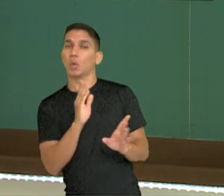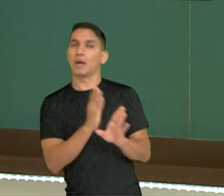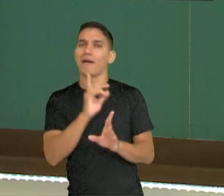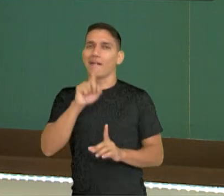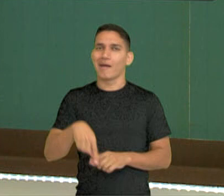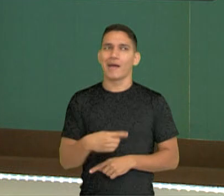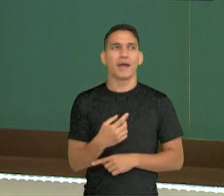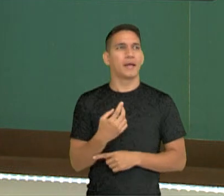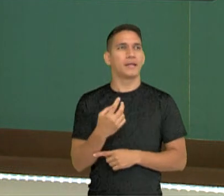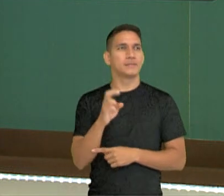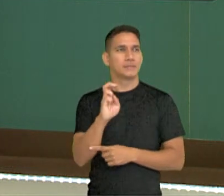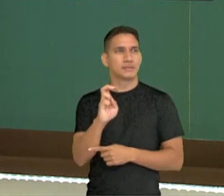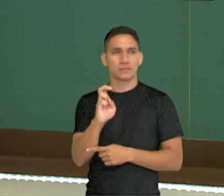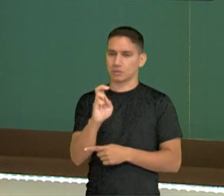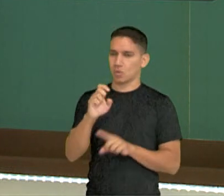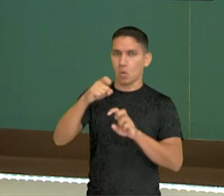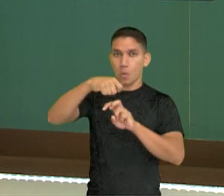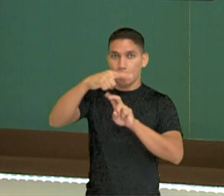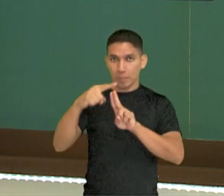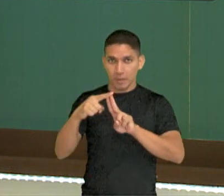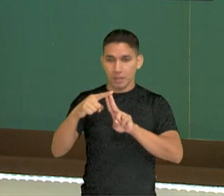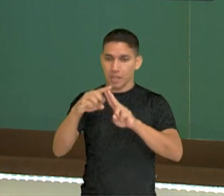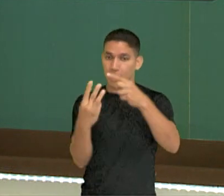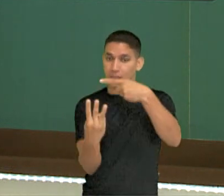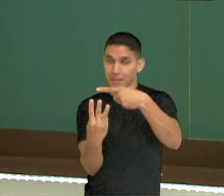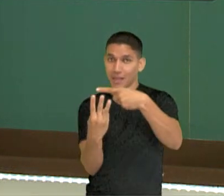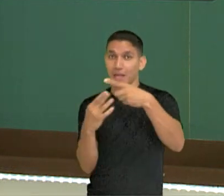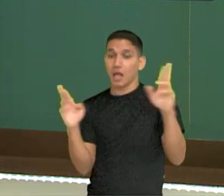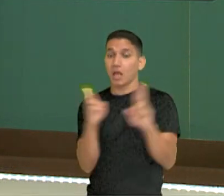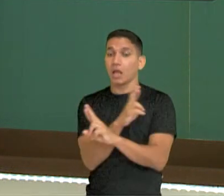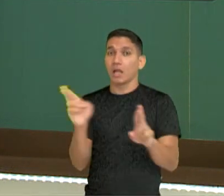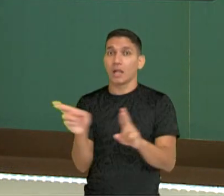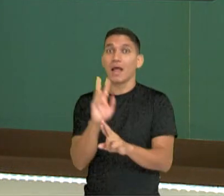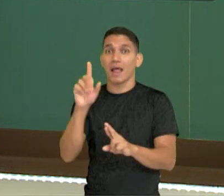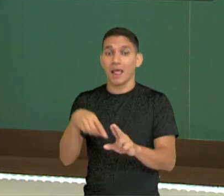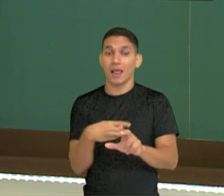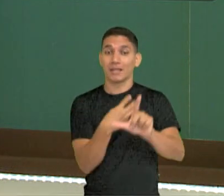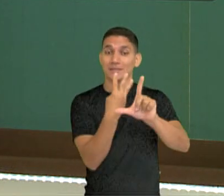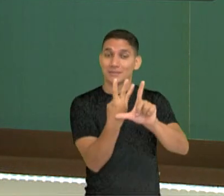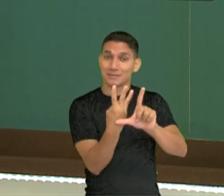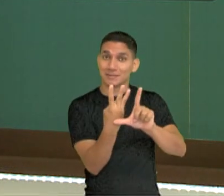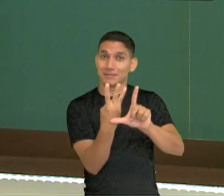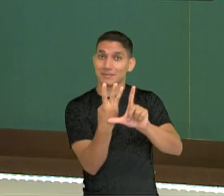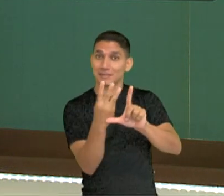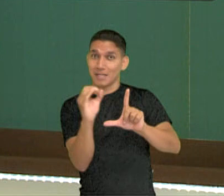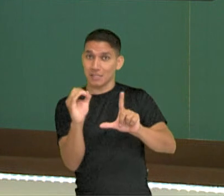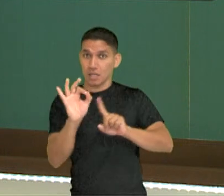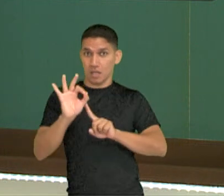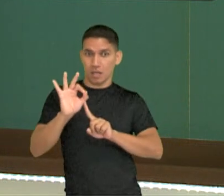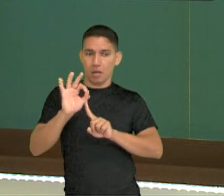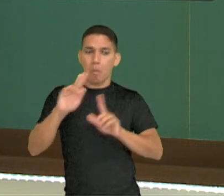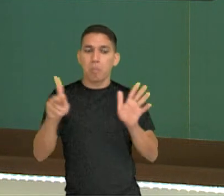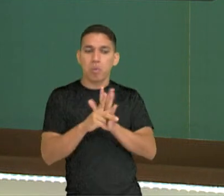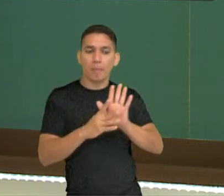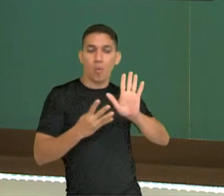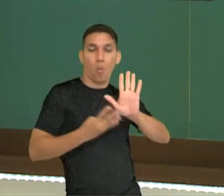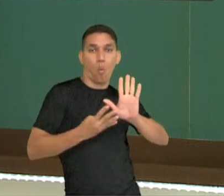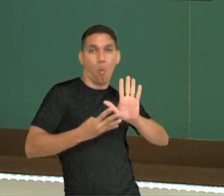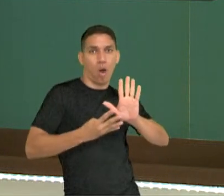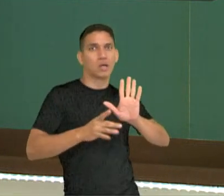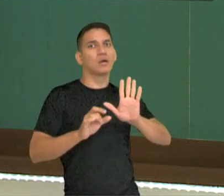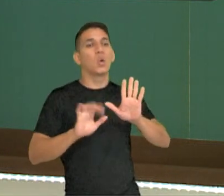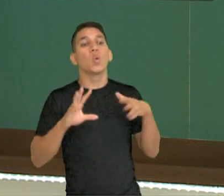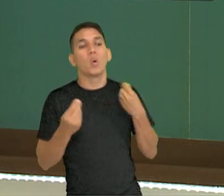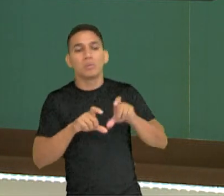sobre 3 equivale ao ângulo de 300 graus, que está localizado no quarto quadrante. Fórmula do